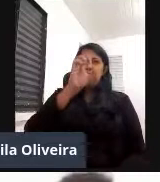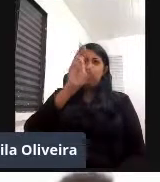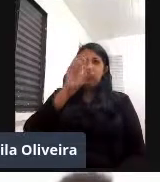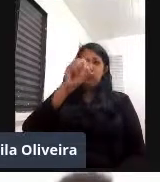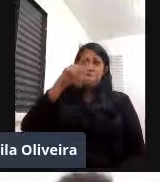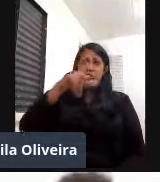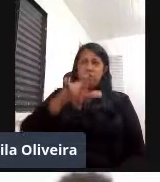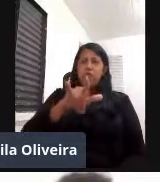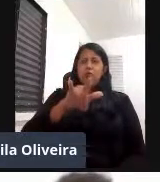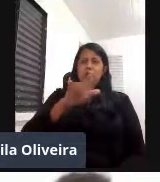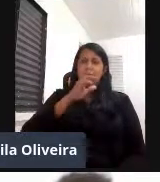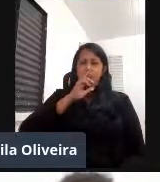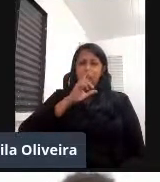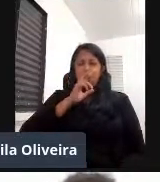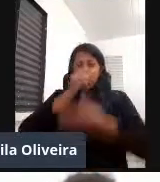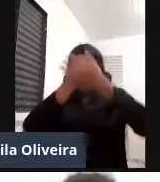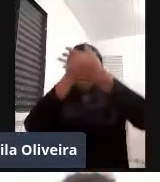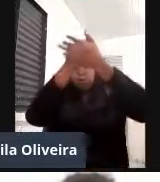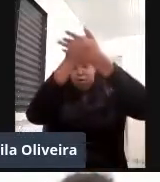1.850.000.